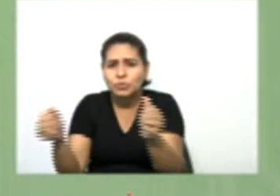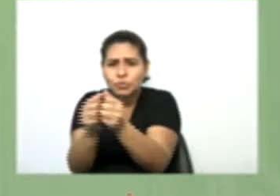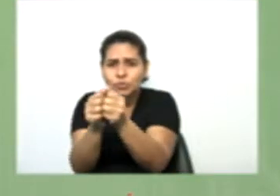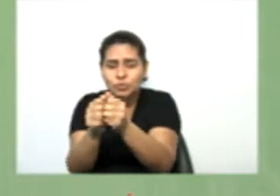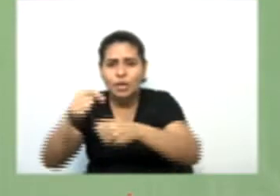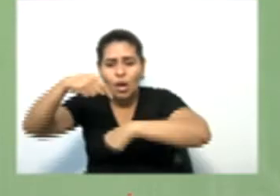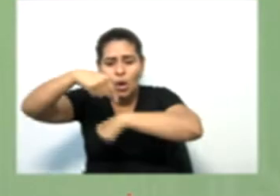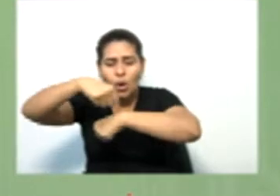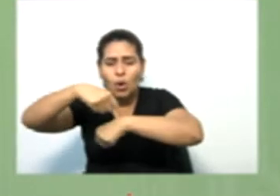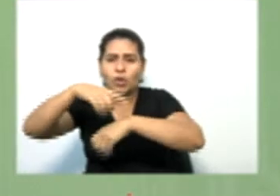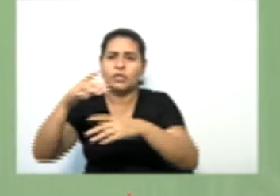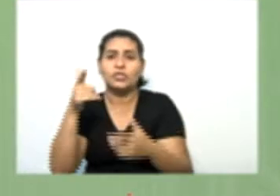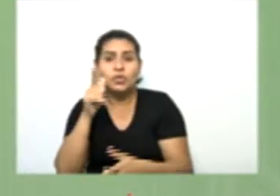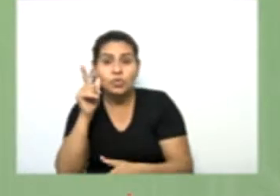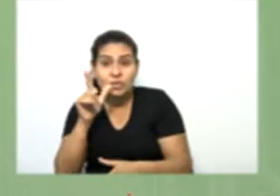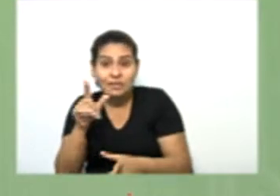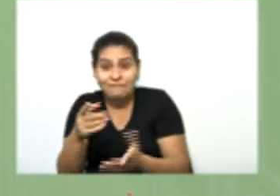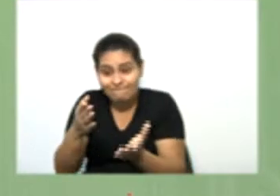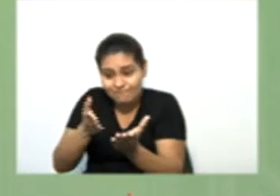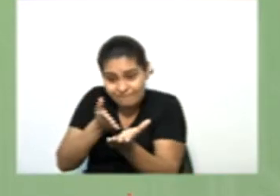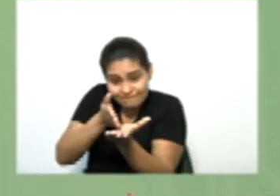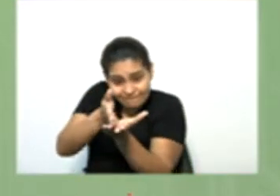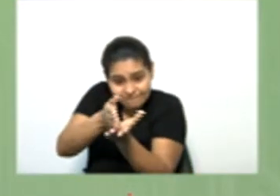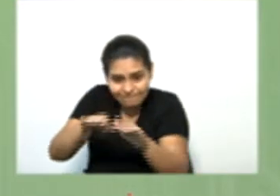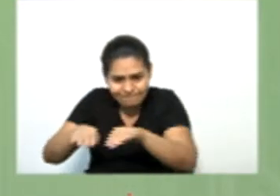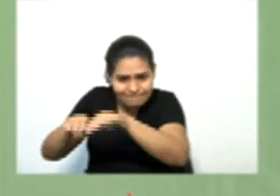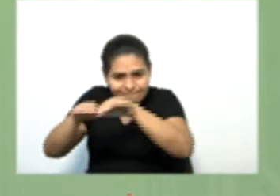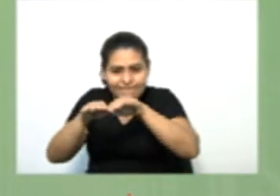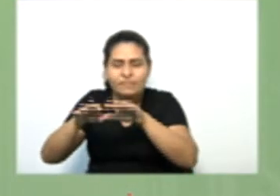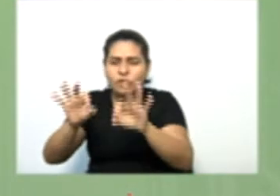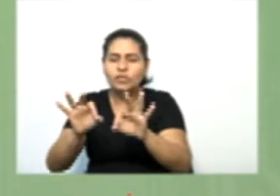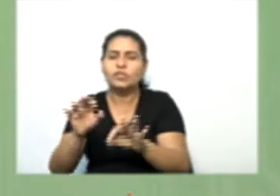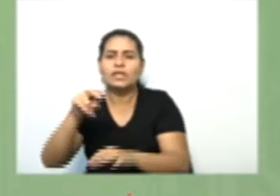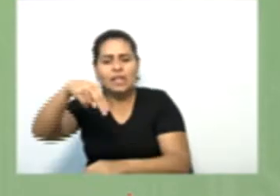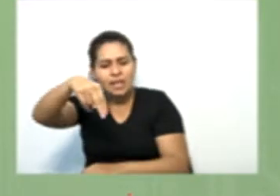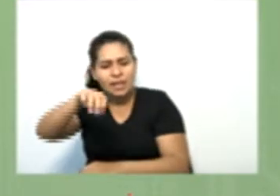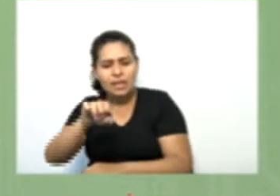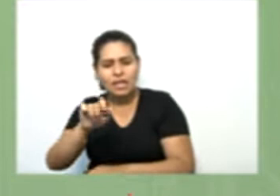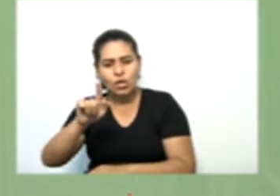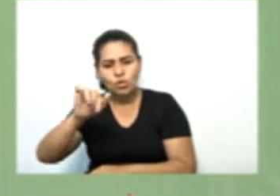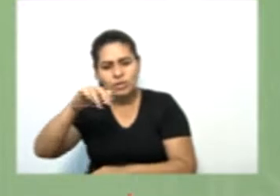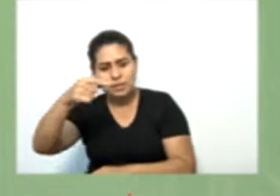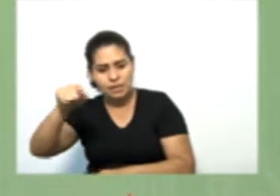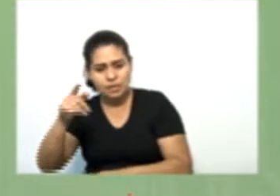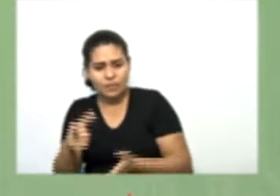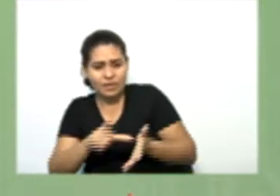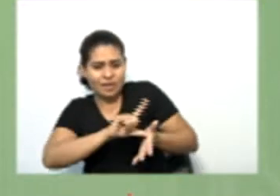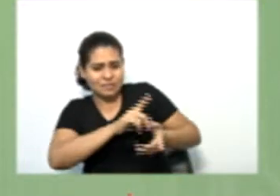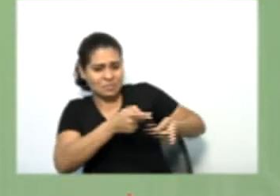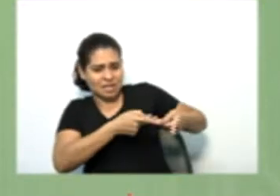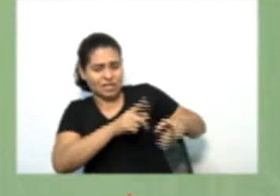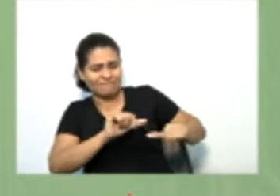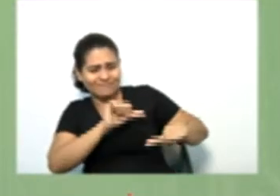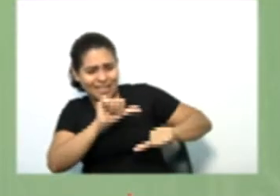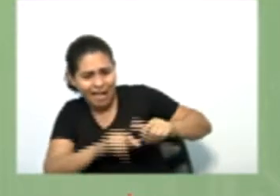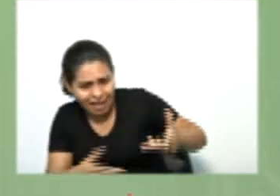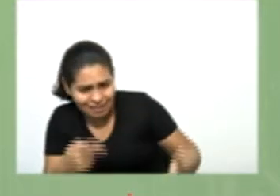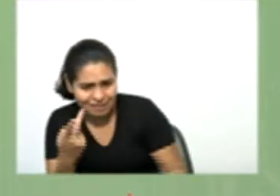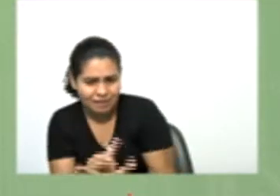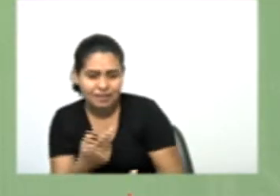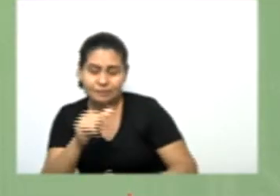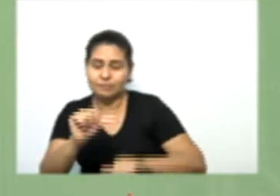com a hora da negociação. É estar alinhado na hora da negociação também, que às vezes vai contra até o que você planejou, tá certo? A